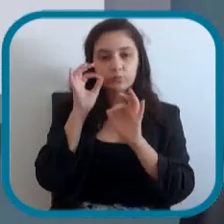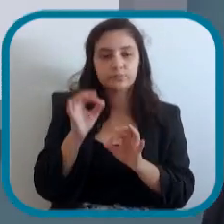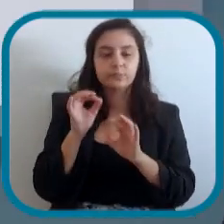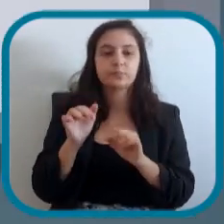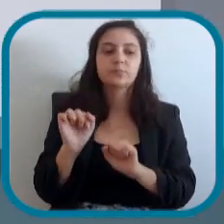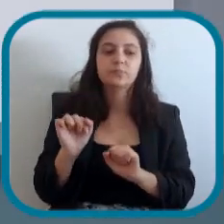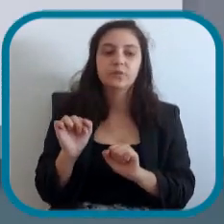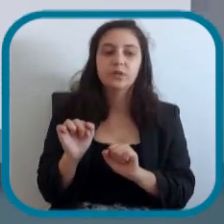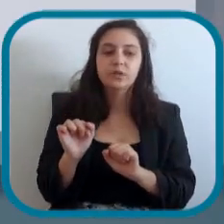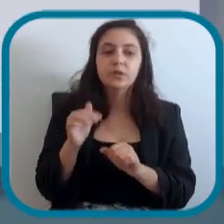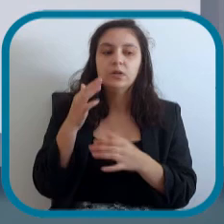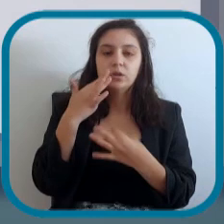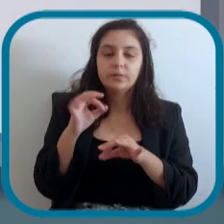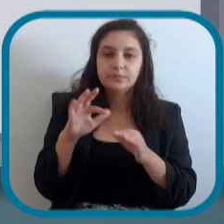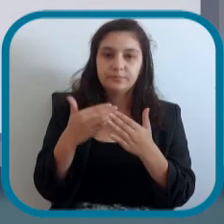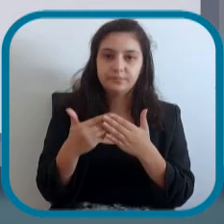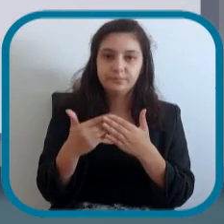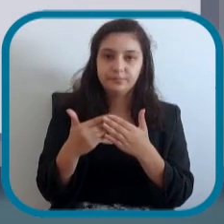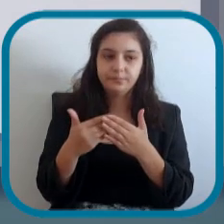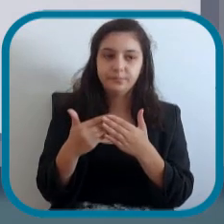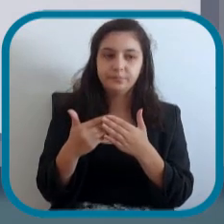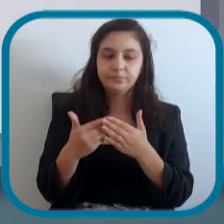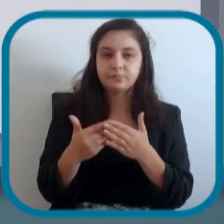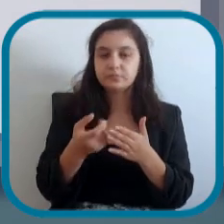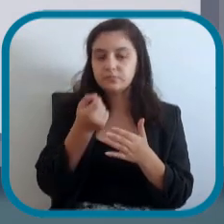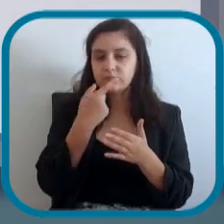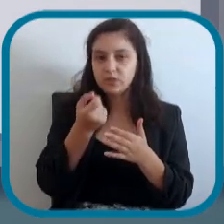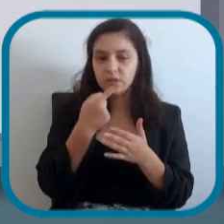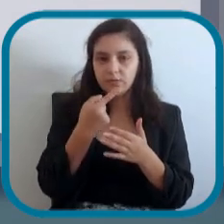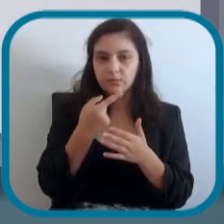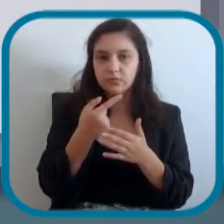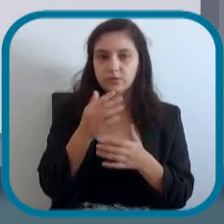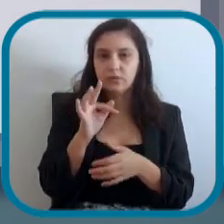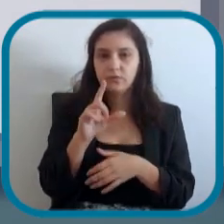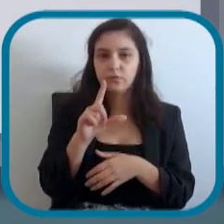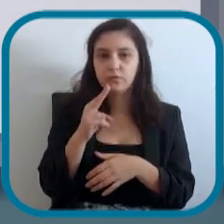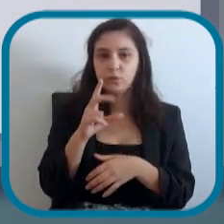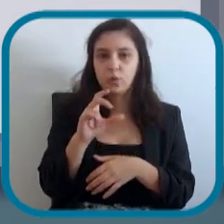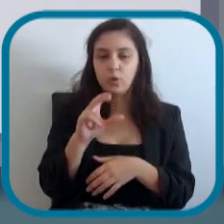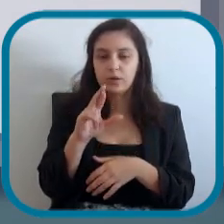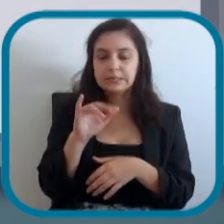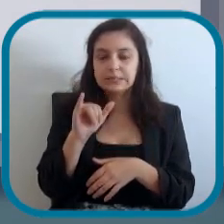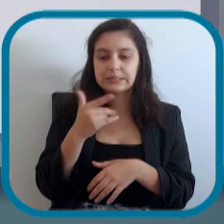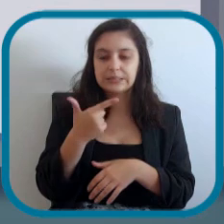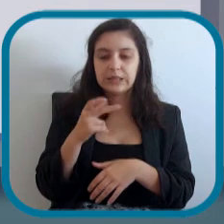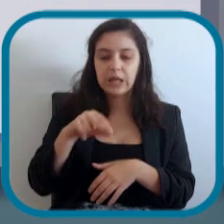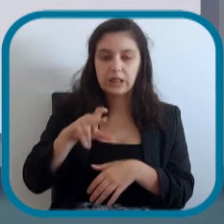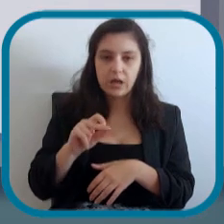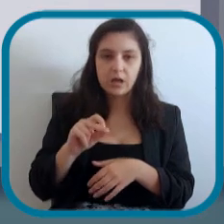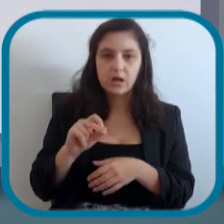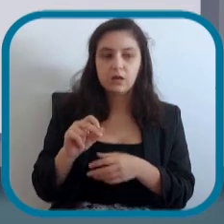fator decisivo no tratamento. Normalmente, é tratada através de antidepressivos, como fluoxetina